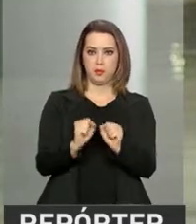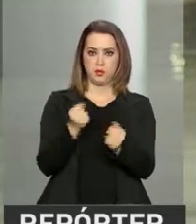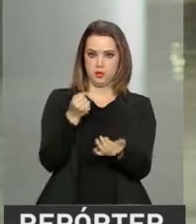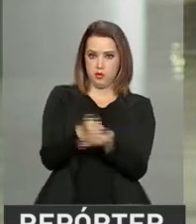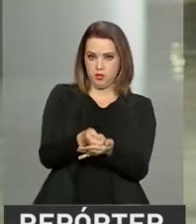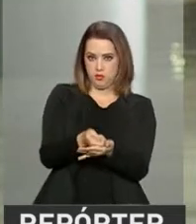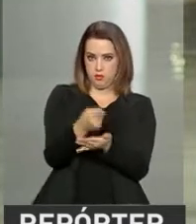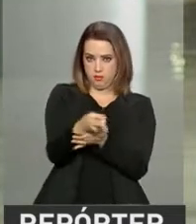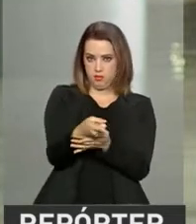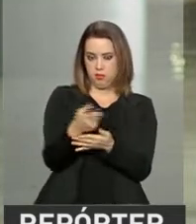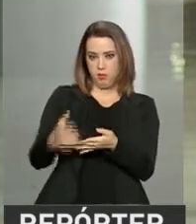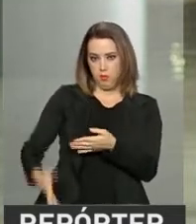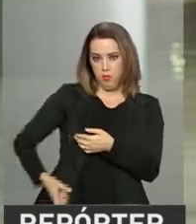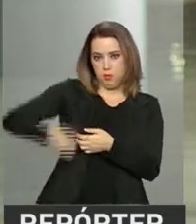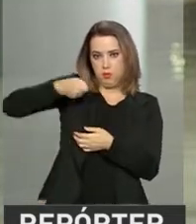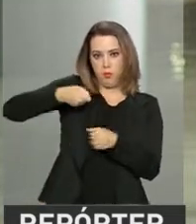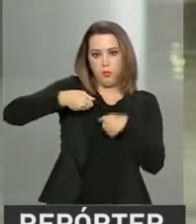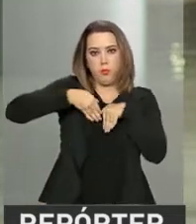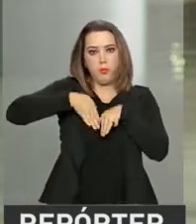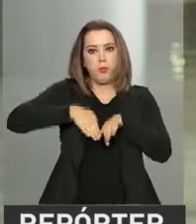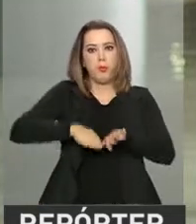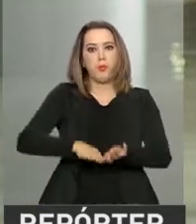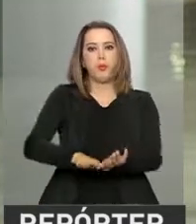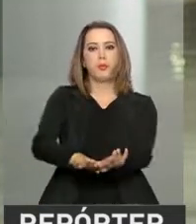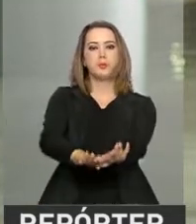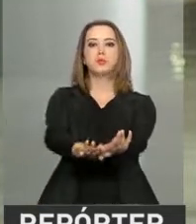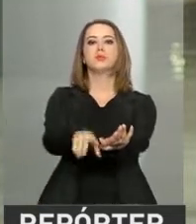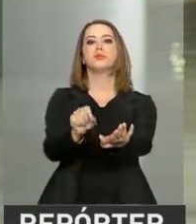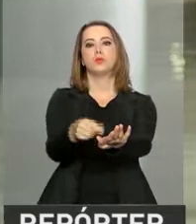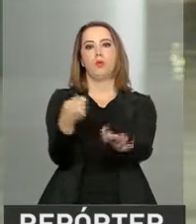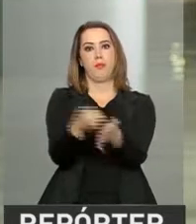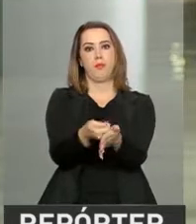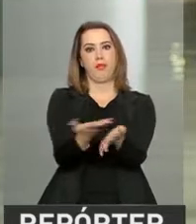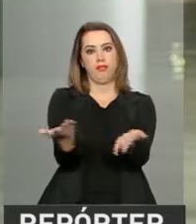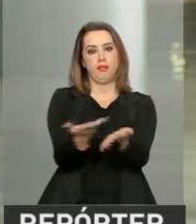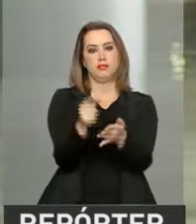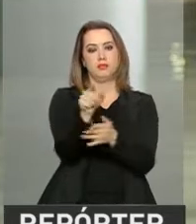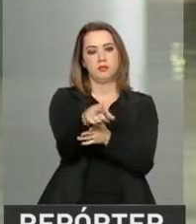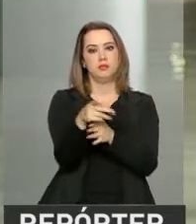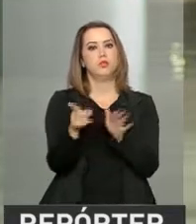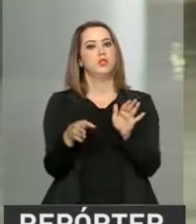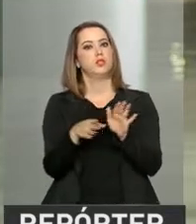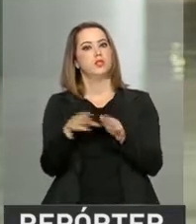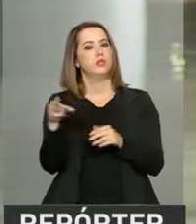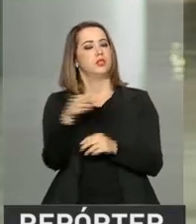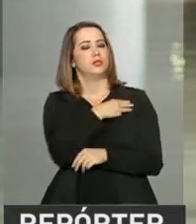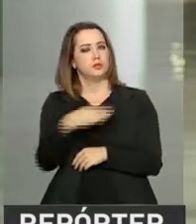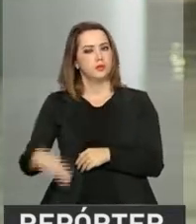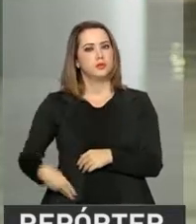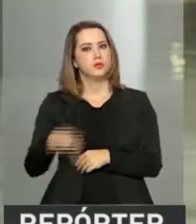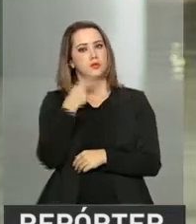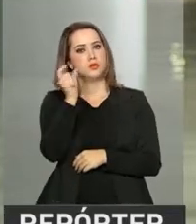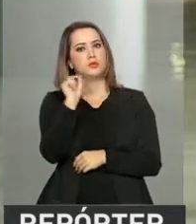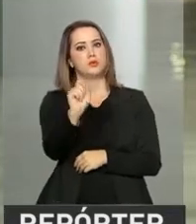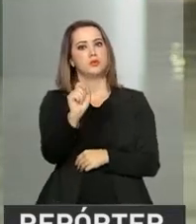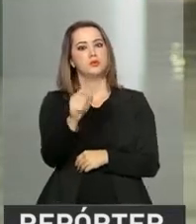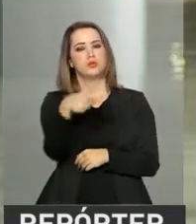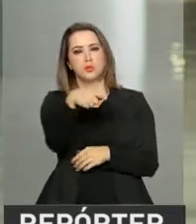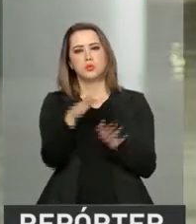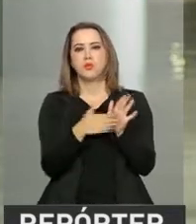pelas bagagens despachadas pelos passageiros. O ministro-chefe da Casa Civil, Eliseu Padilha, comentou sobre